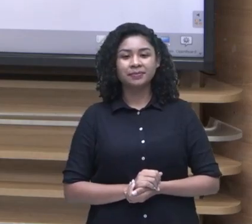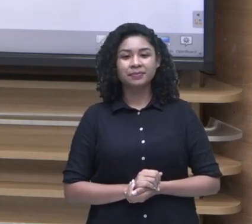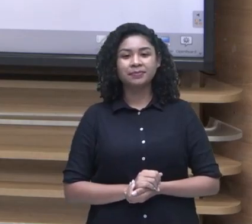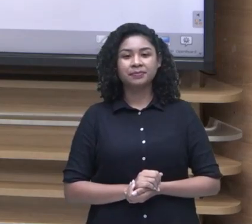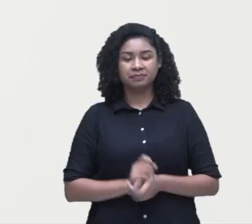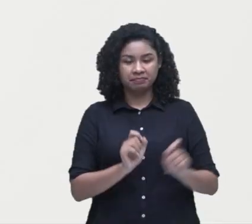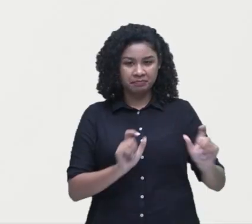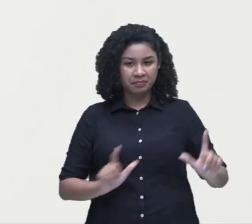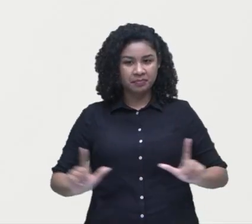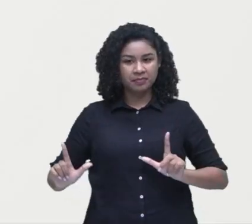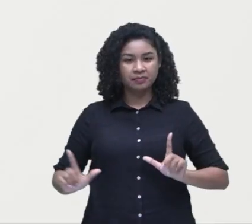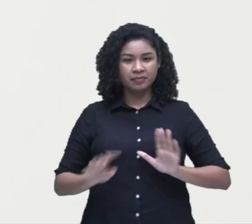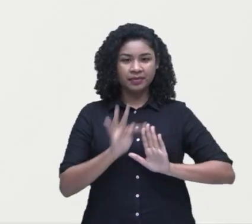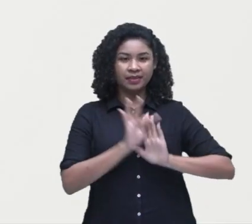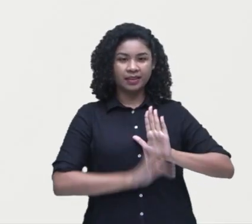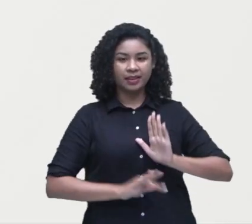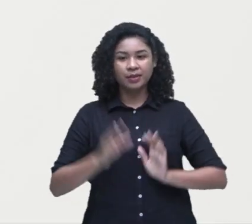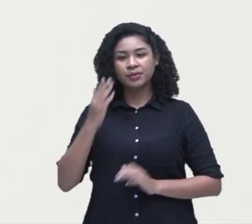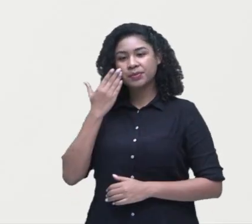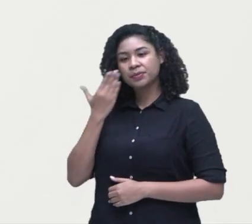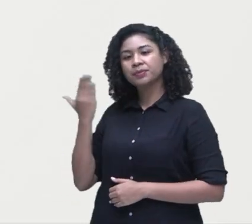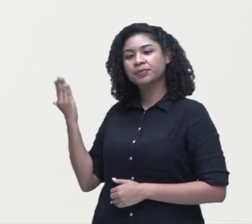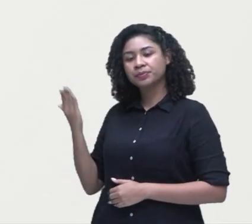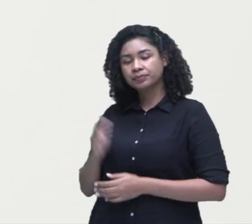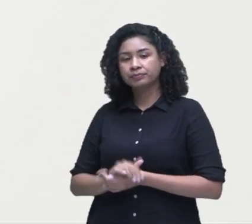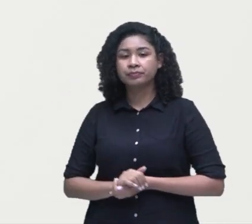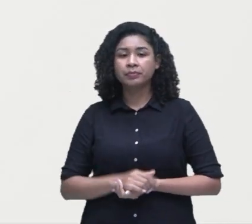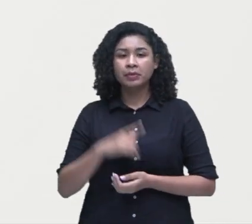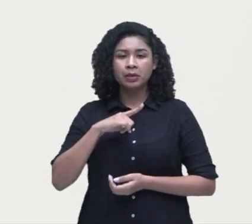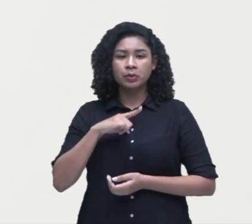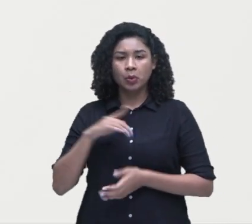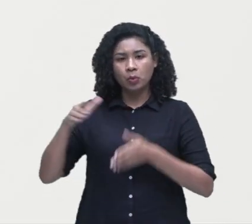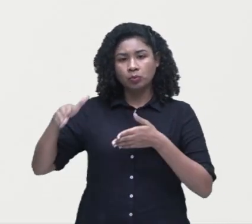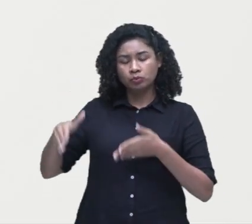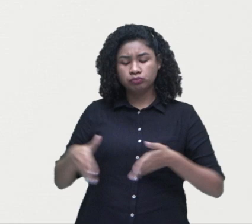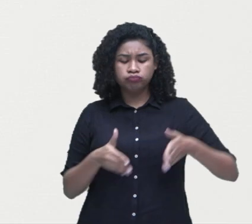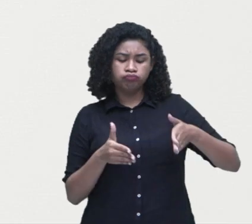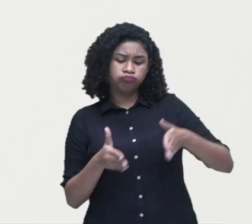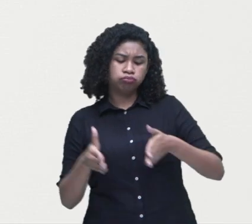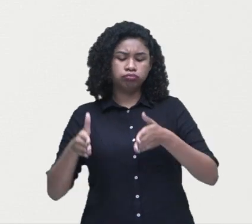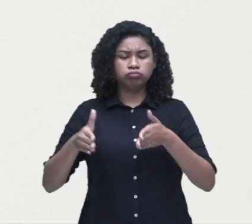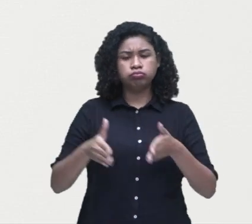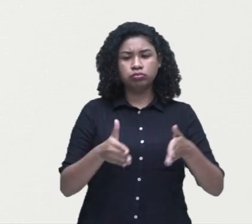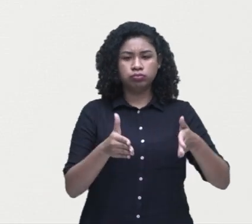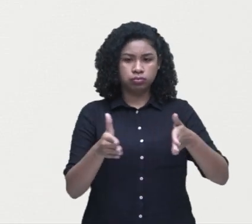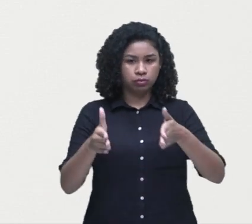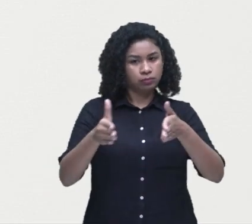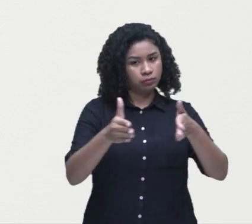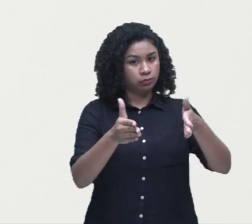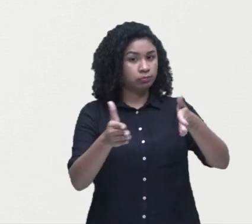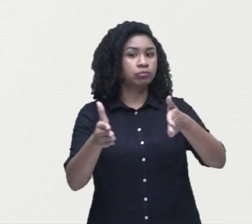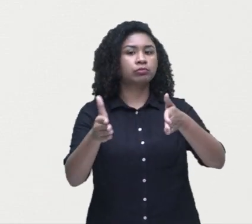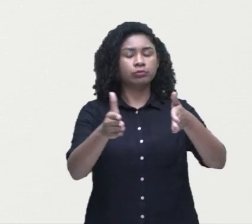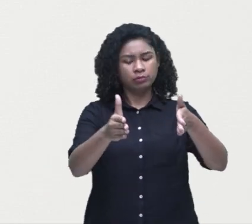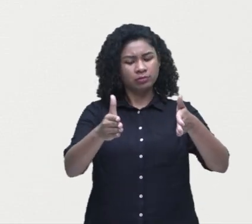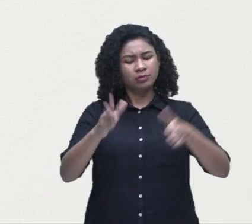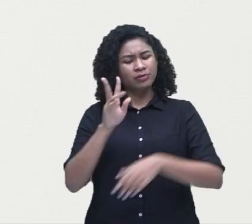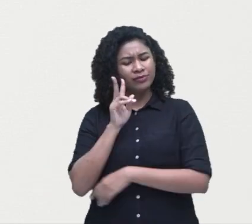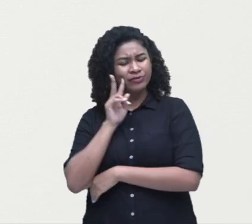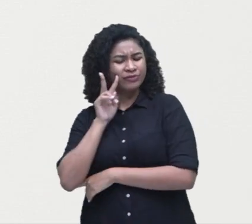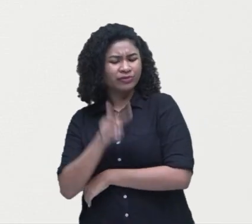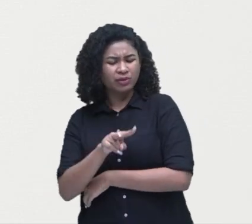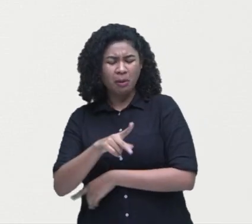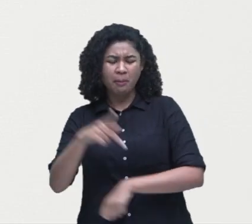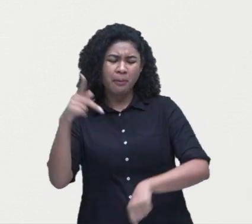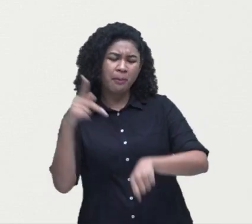ver no texto, no meio do caminho. Veja só, no meio do caminho tinha